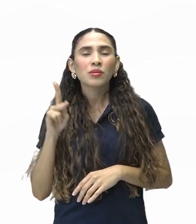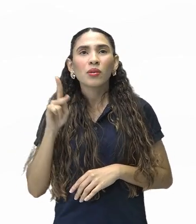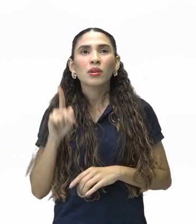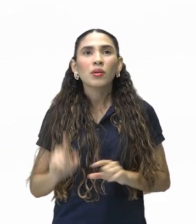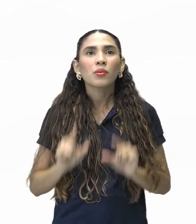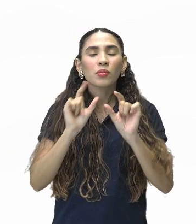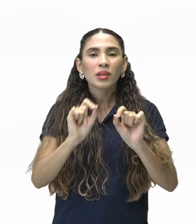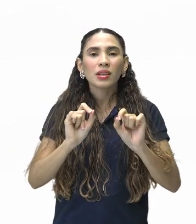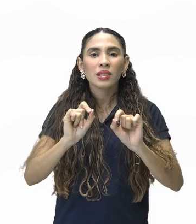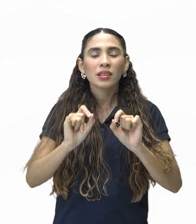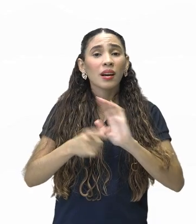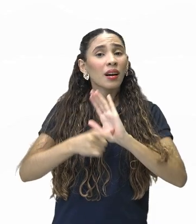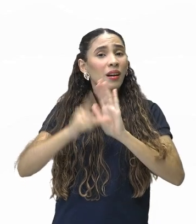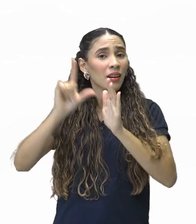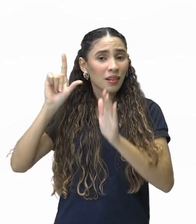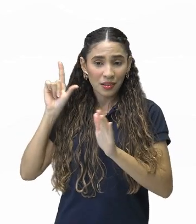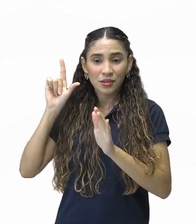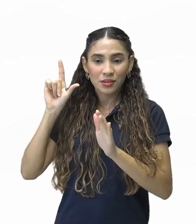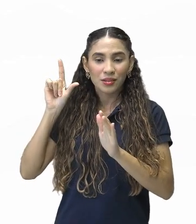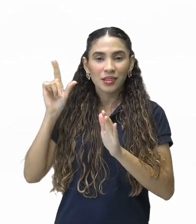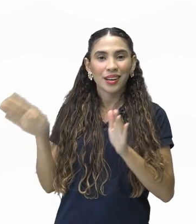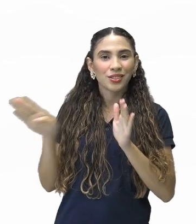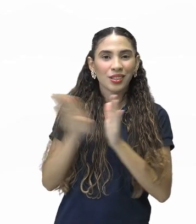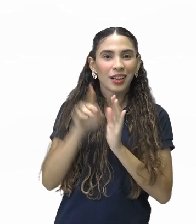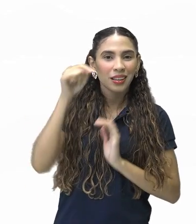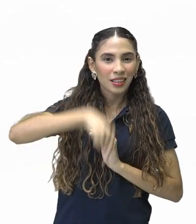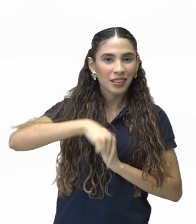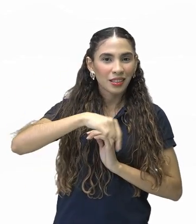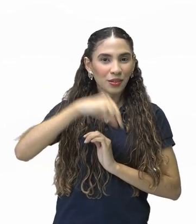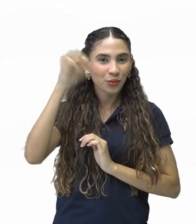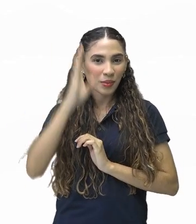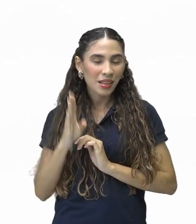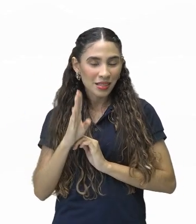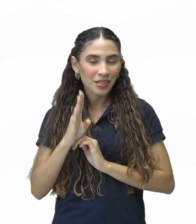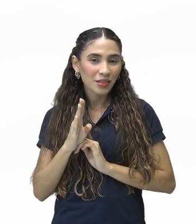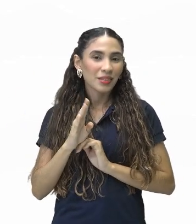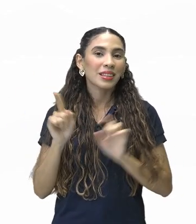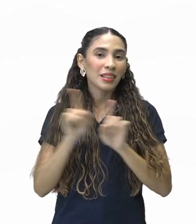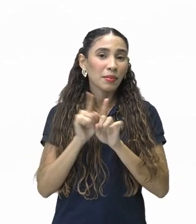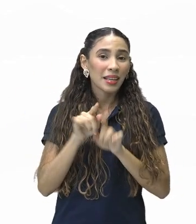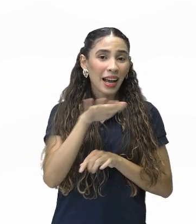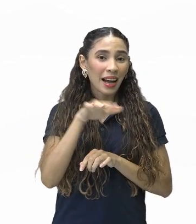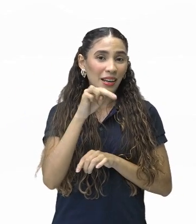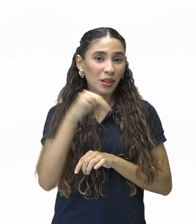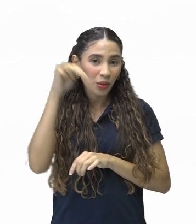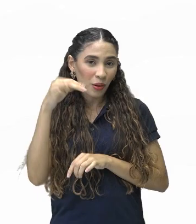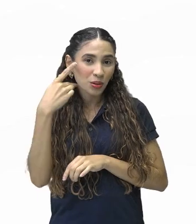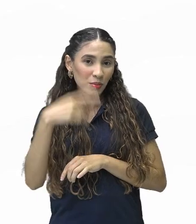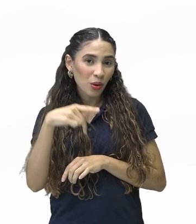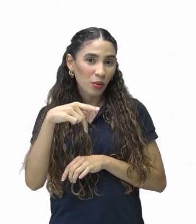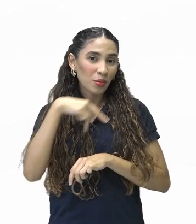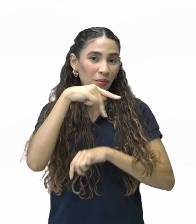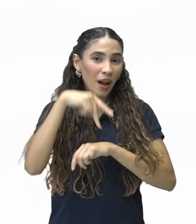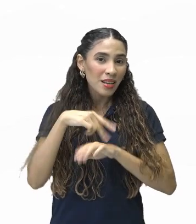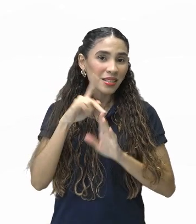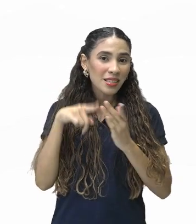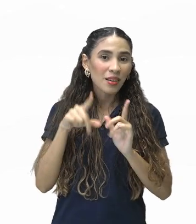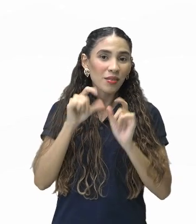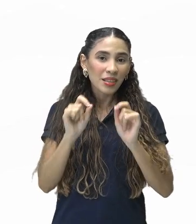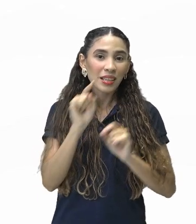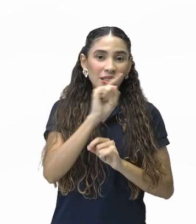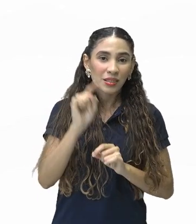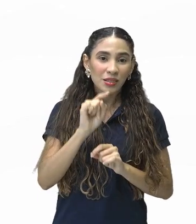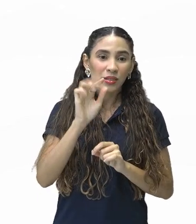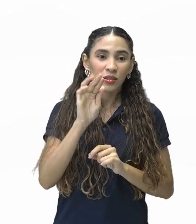digamos, anterior à sua chegada aqui no Brasil e na região norte do nosso país. São as